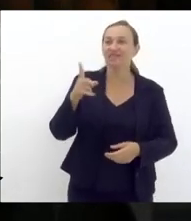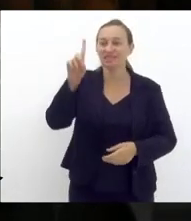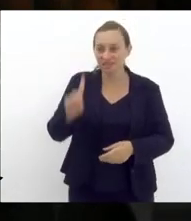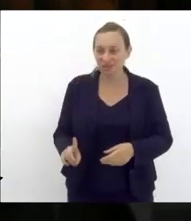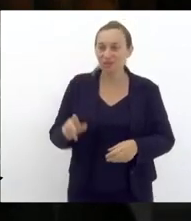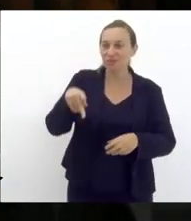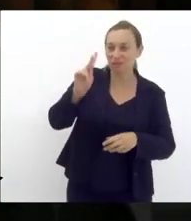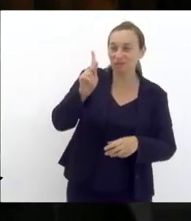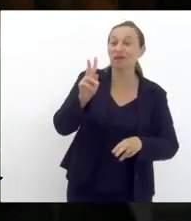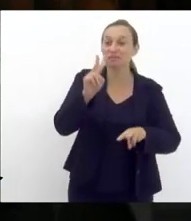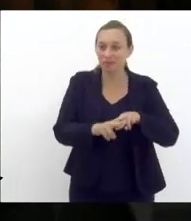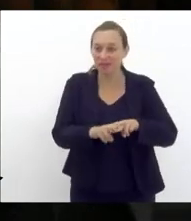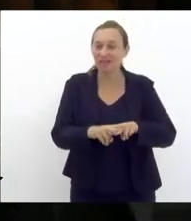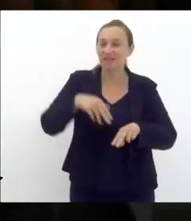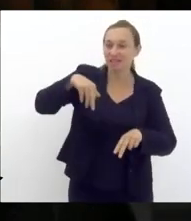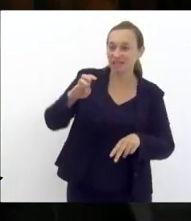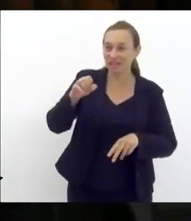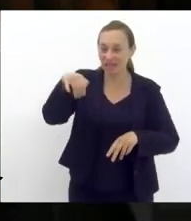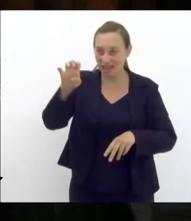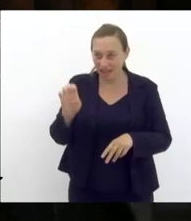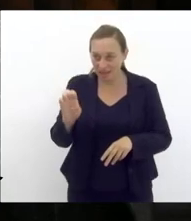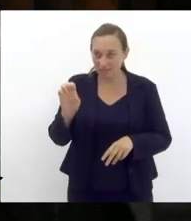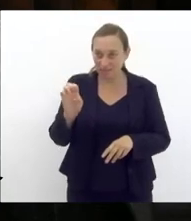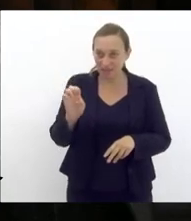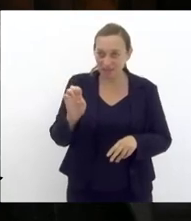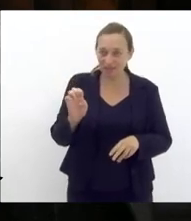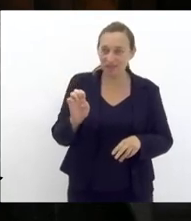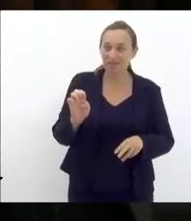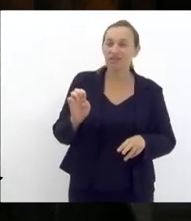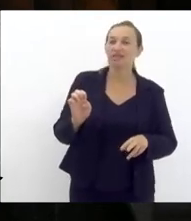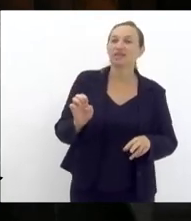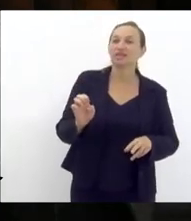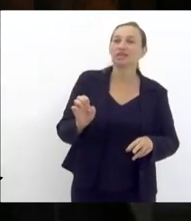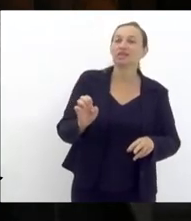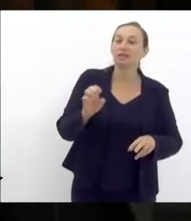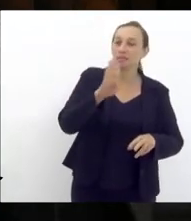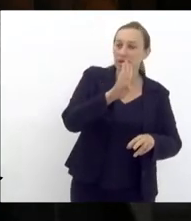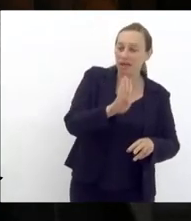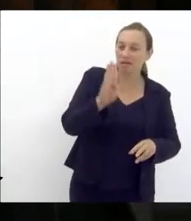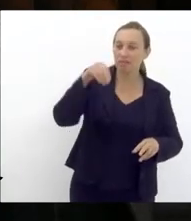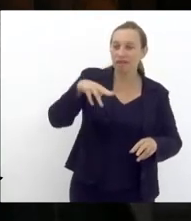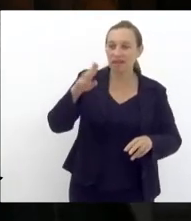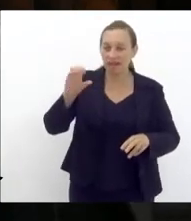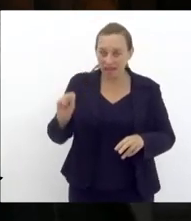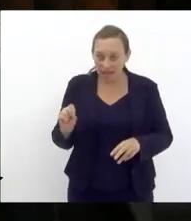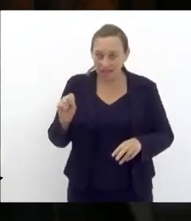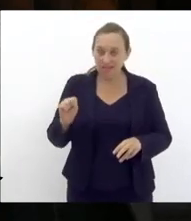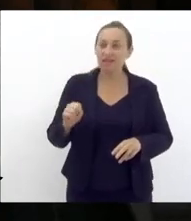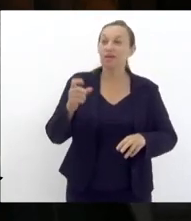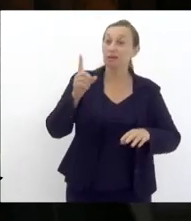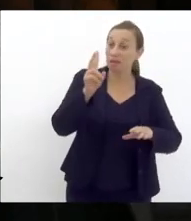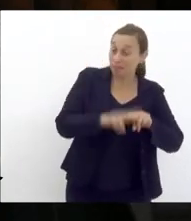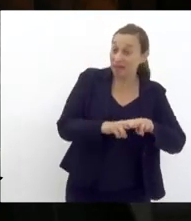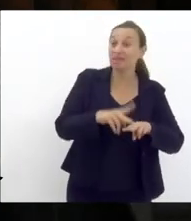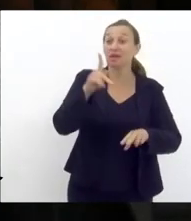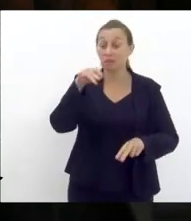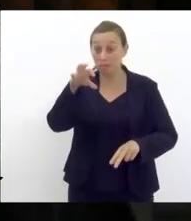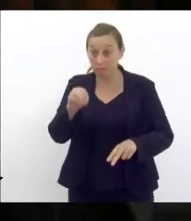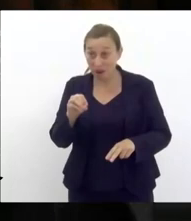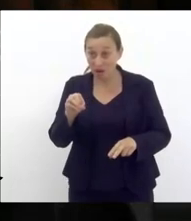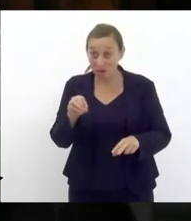Guilherme Lacerda ex diretor do Fundo de pensão de funcionários da caixa do BNDES preso Paulo Roberto da Costa